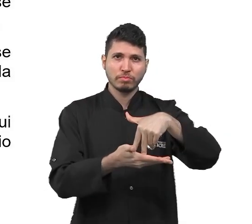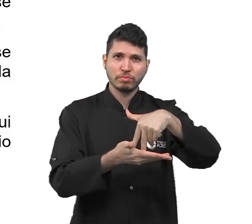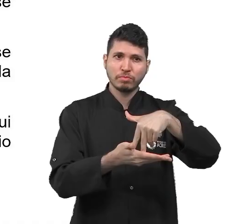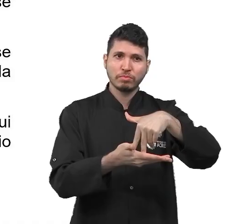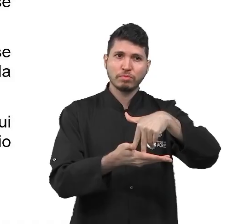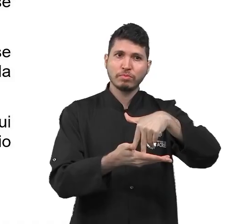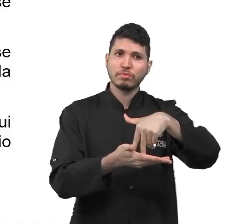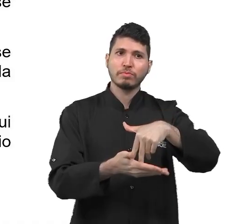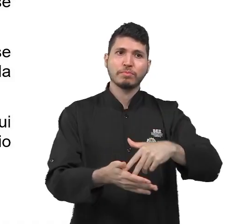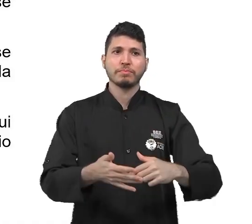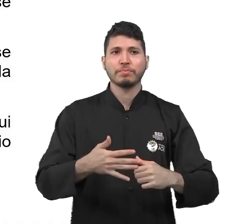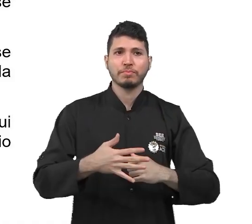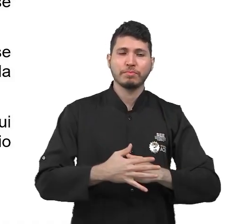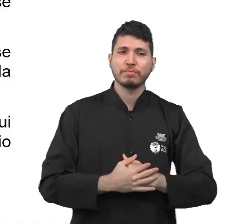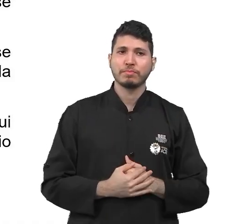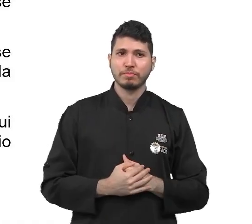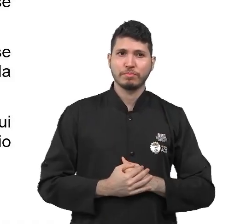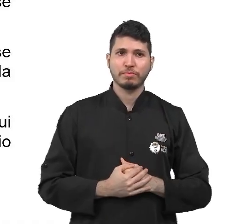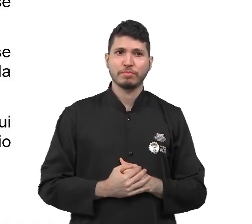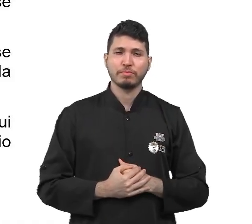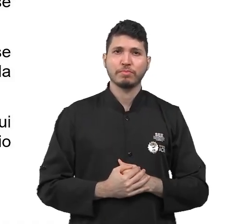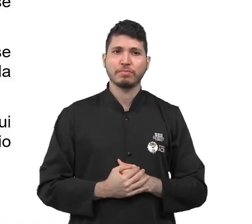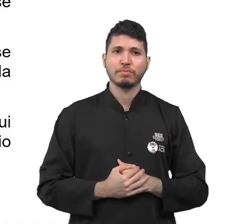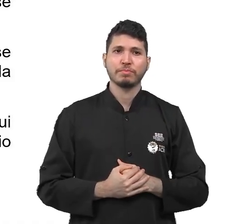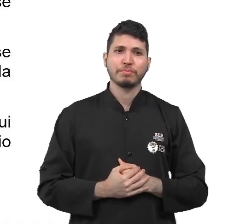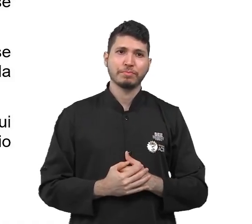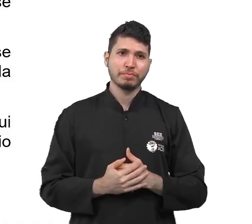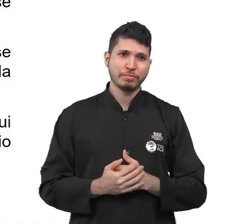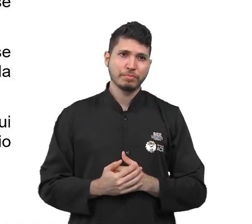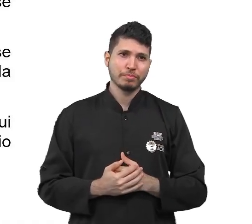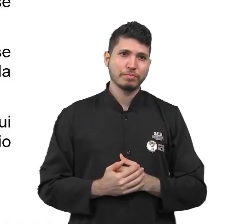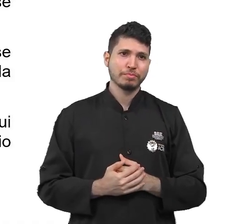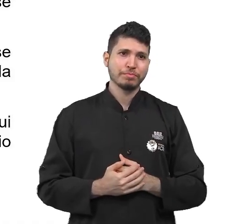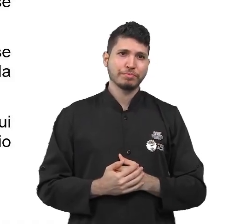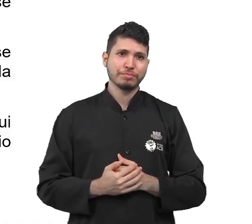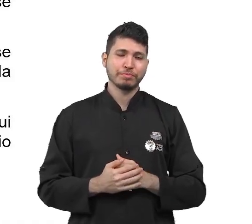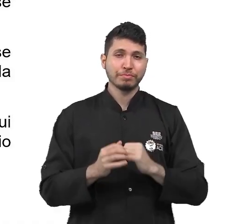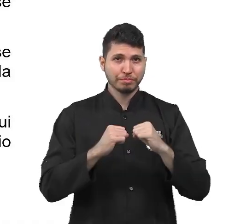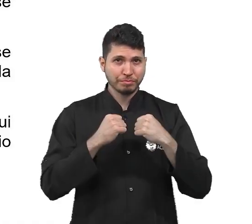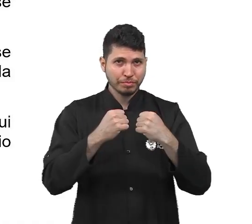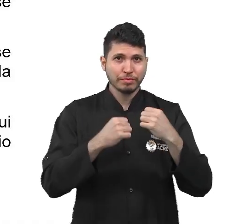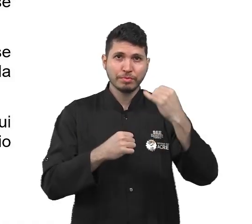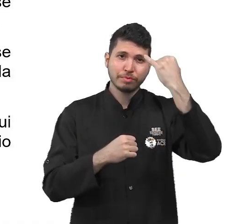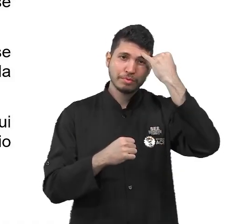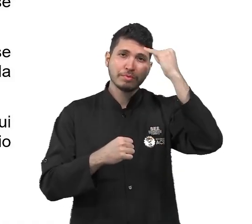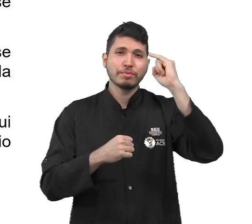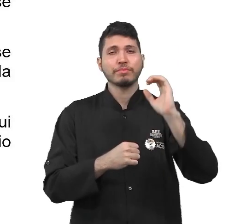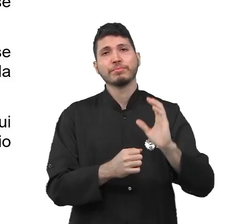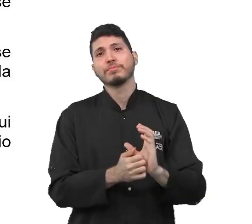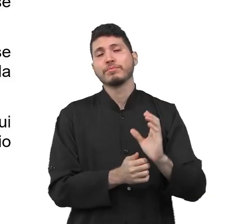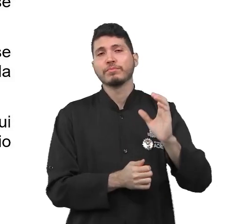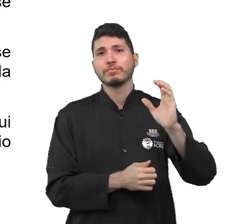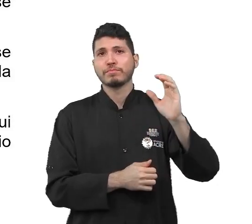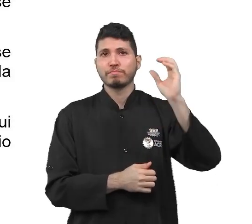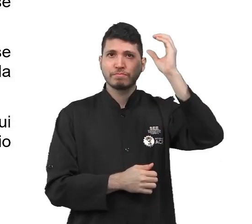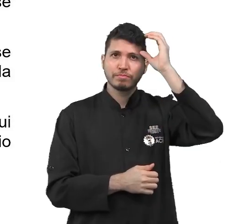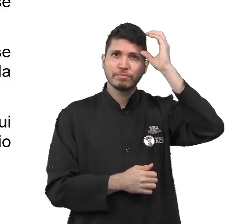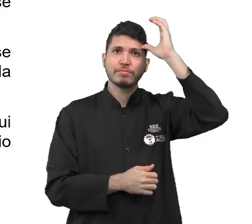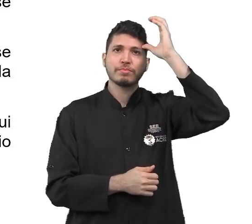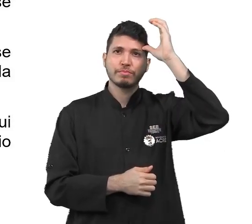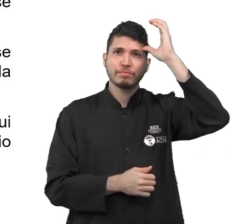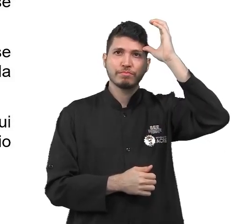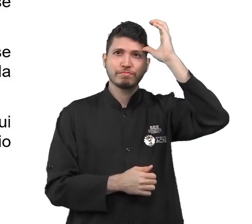o positivismo defende a ideia de que o conhecimento científico é a única forma de conhecimento verdadeiro. E